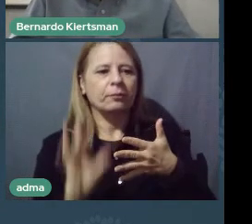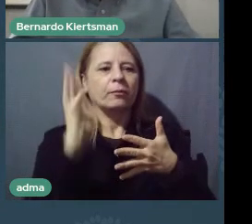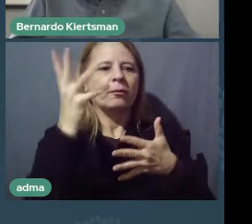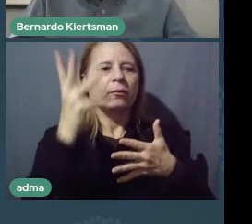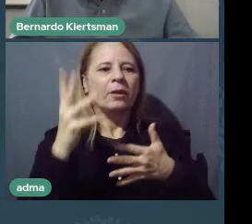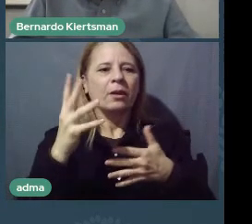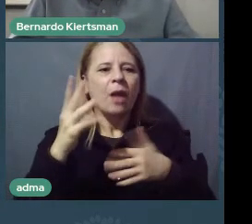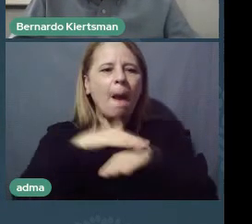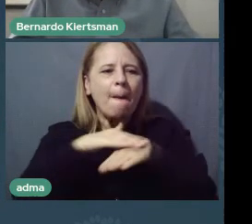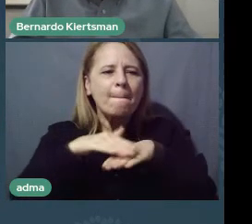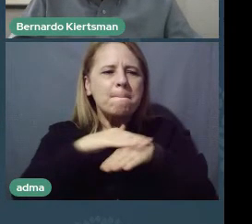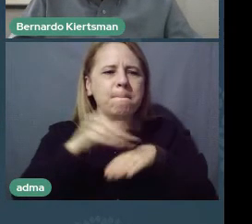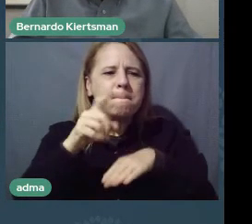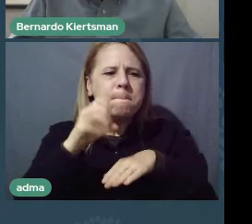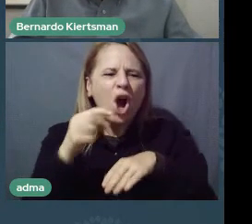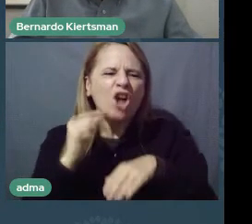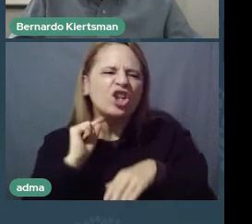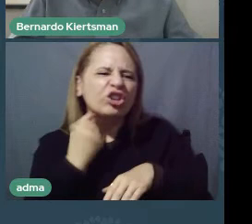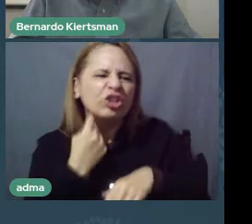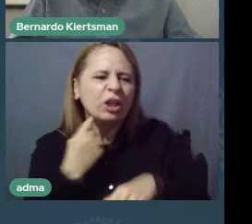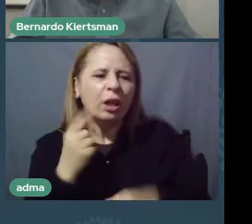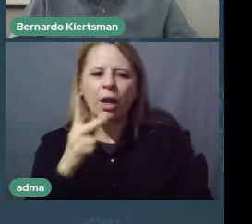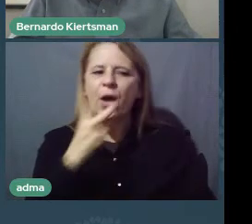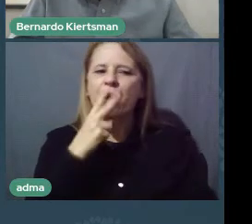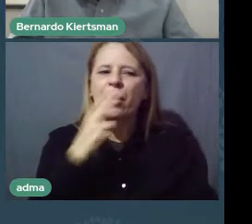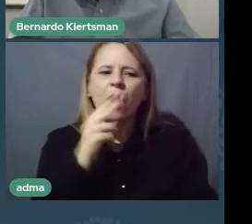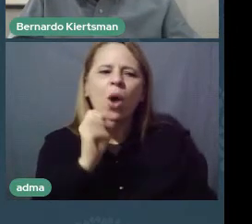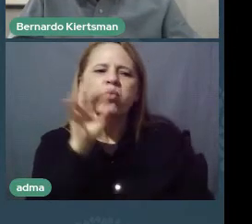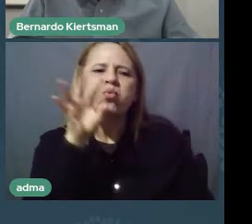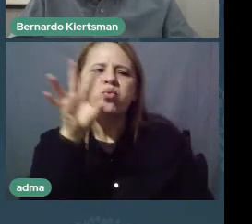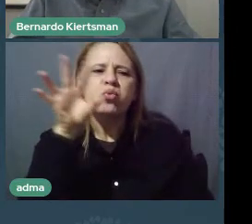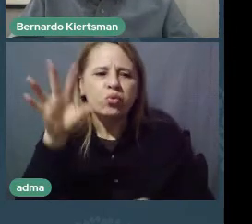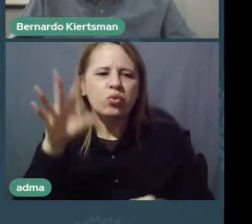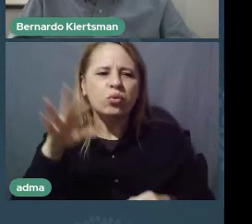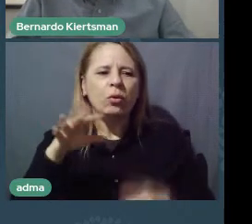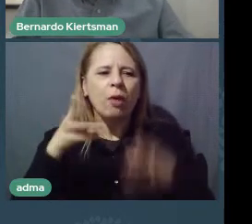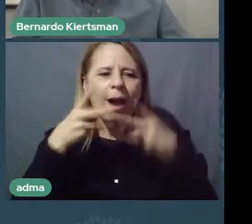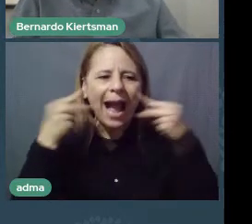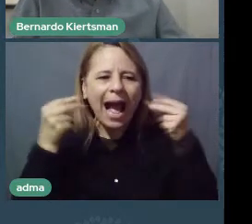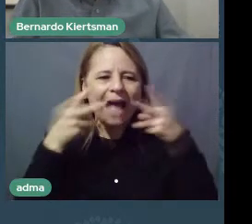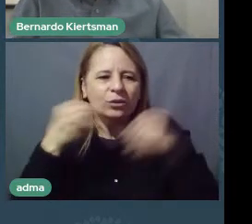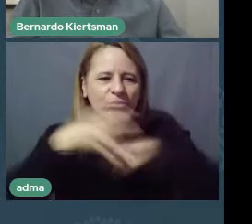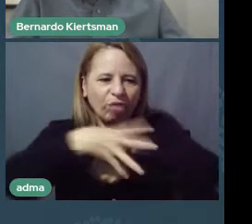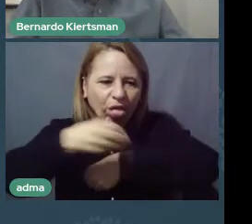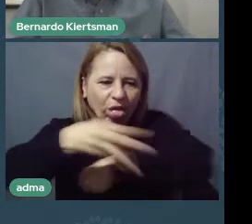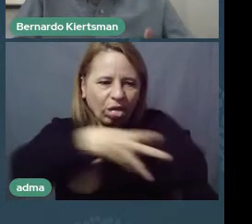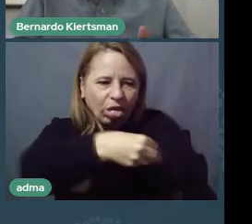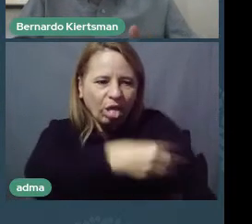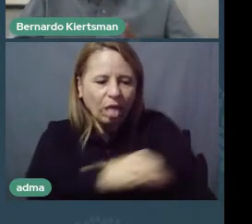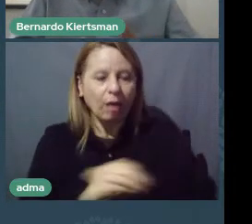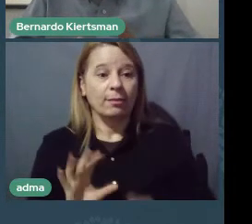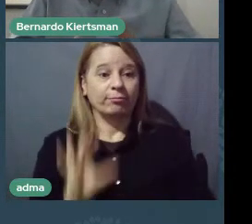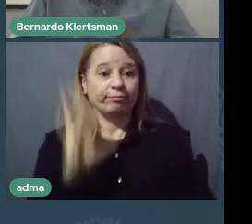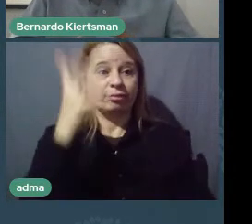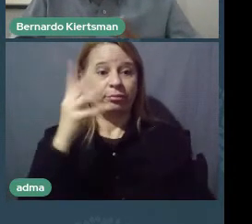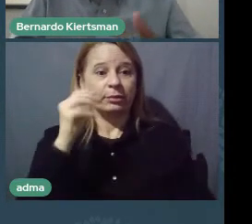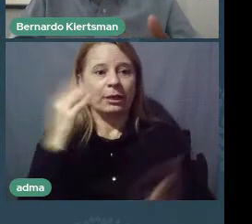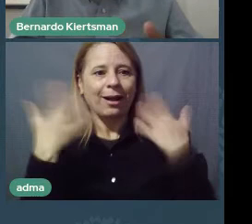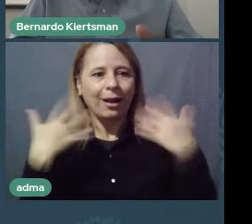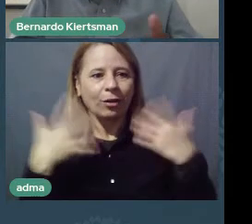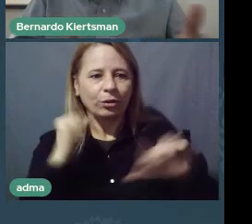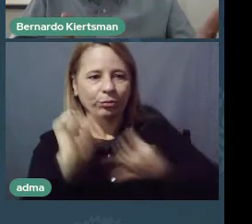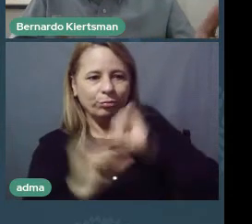poeira domiciliar, fumaça de cigarro, pelo de animal, mudanças bruscas de temperatura,